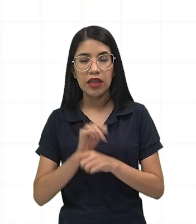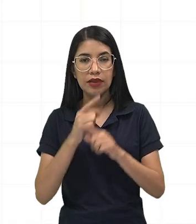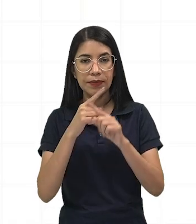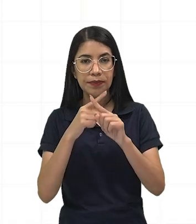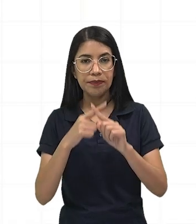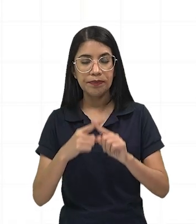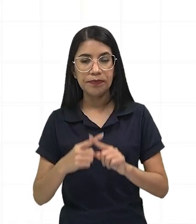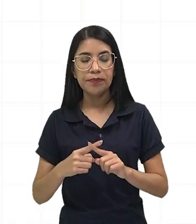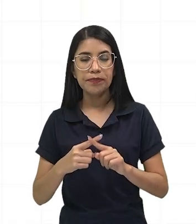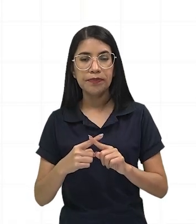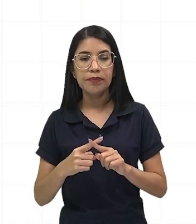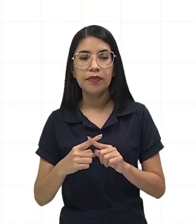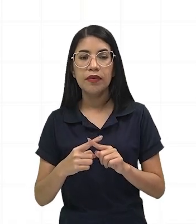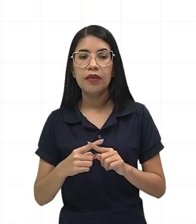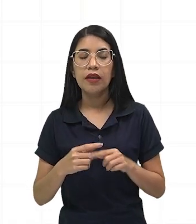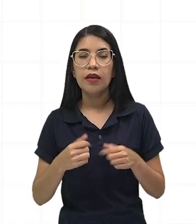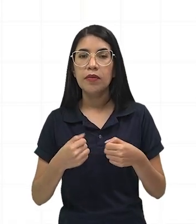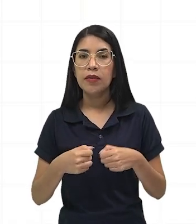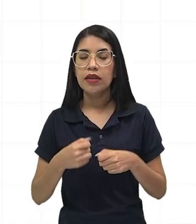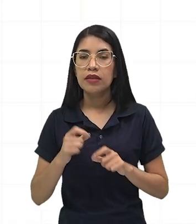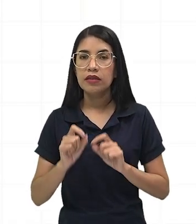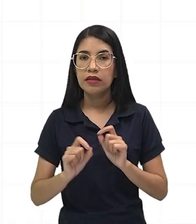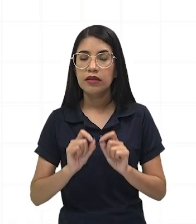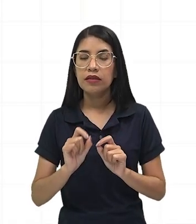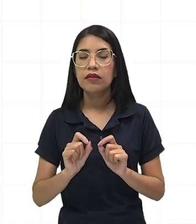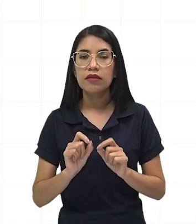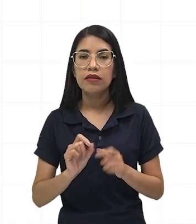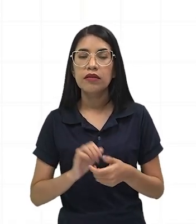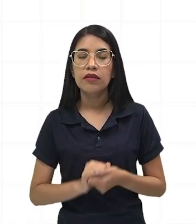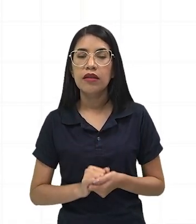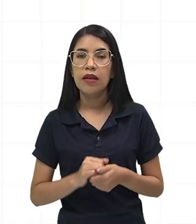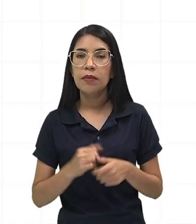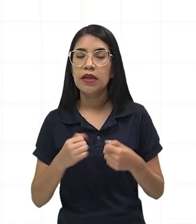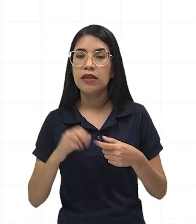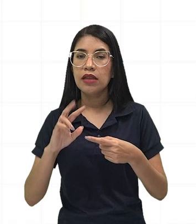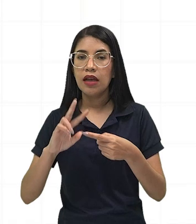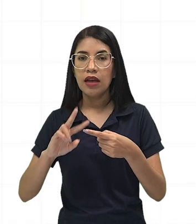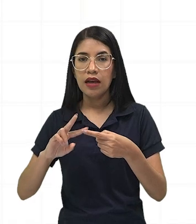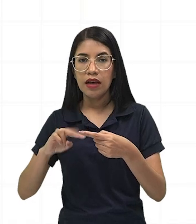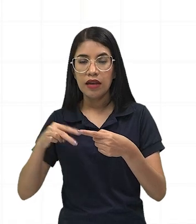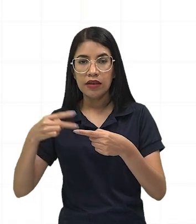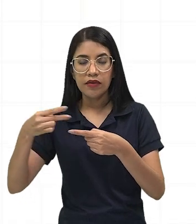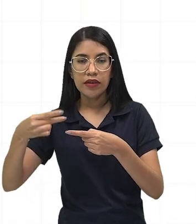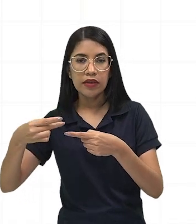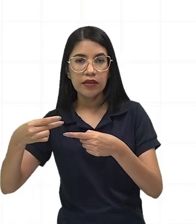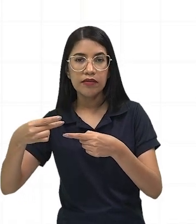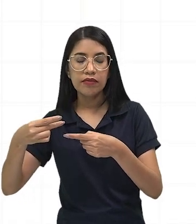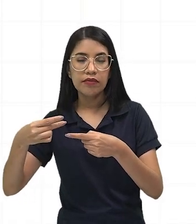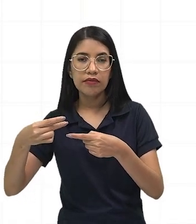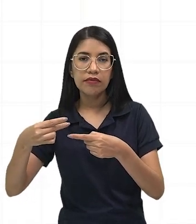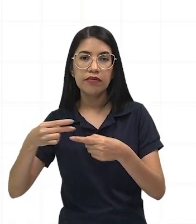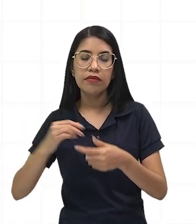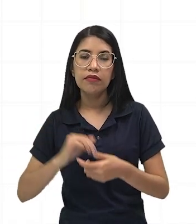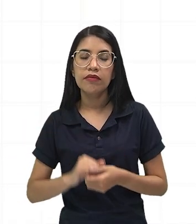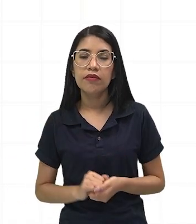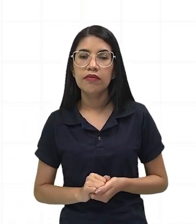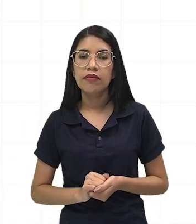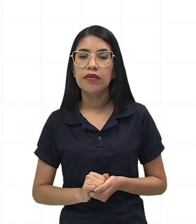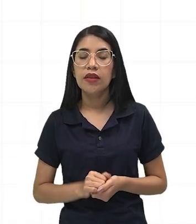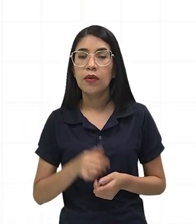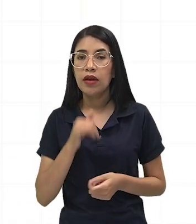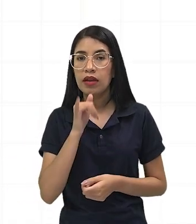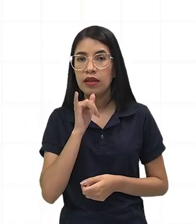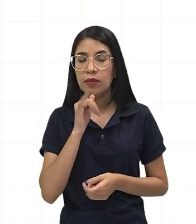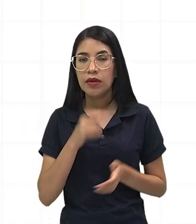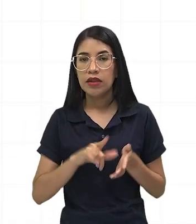a propriedade fundamental das proporções, é necessário inverter uma das razões. Então, olha o que nós